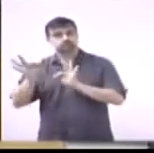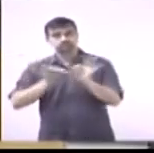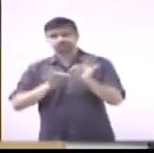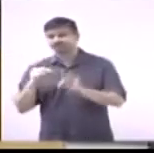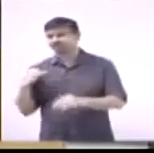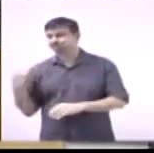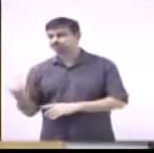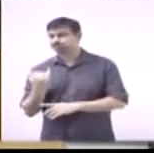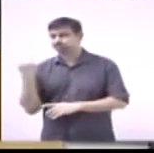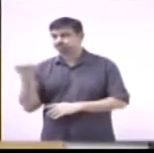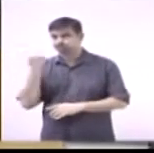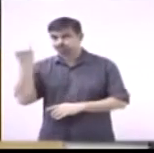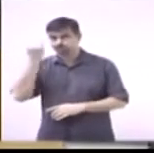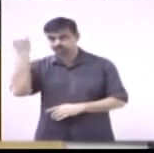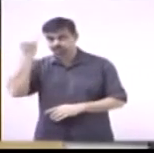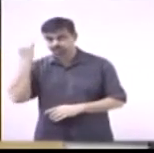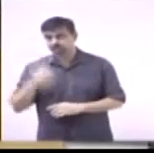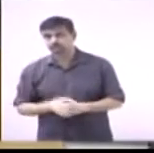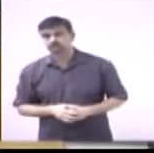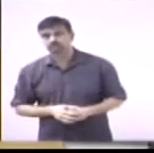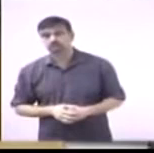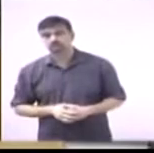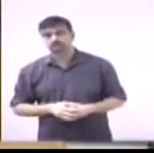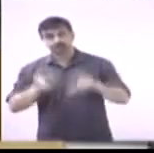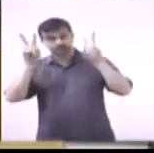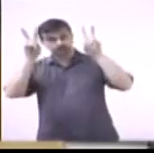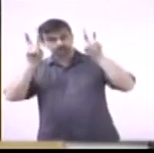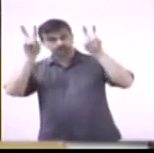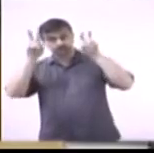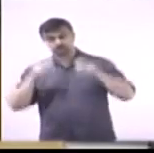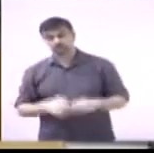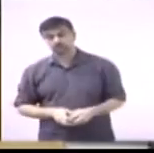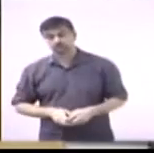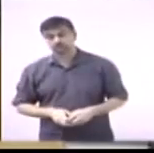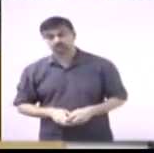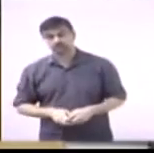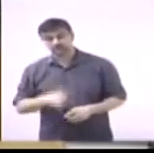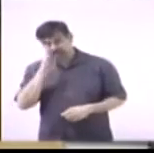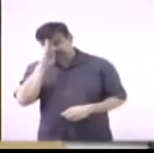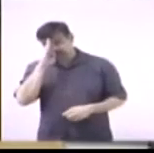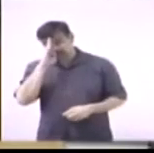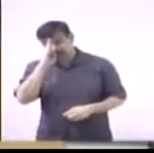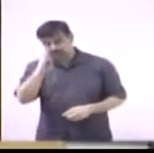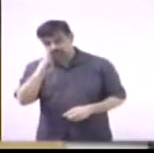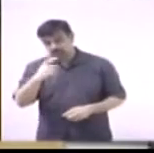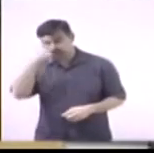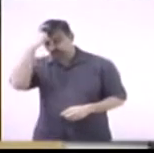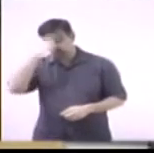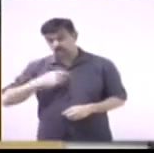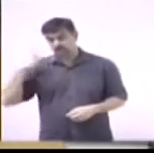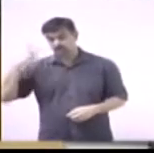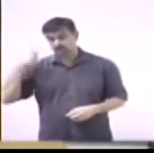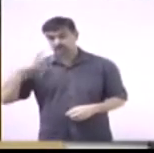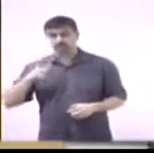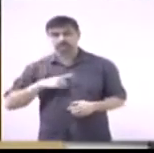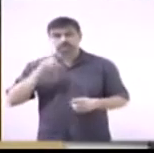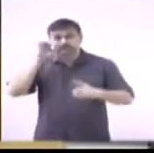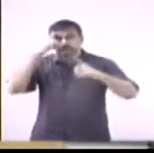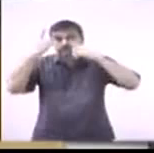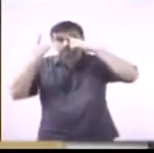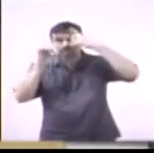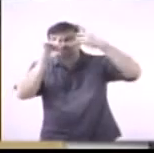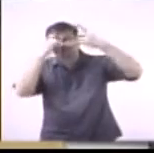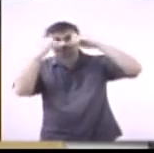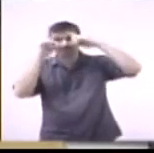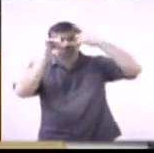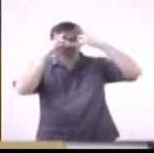dimensão e com um aspecto aonde, principalmente para esse vereador, gerava algumas